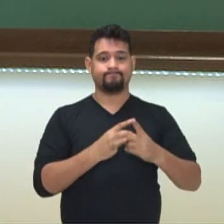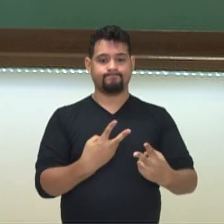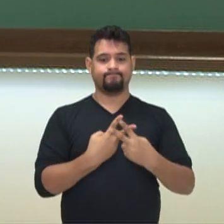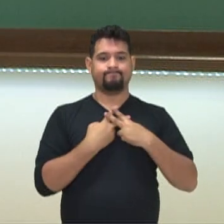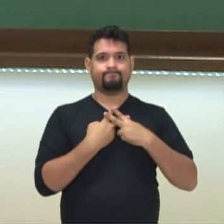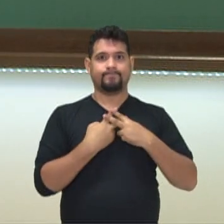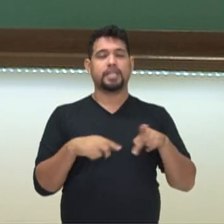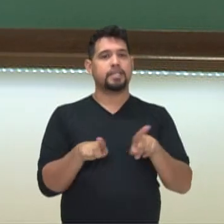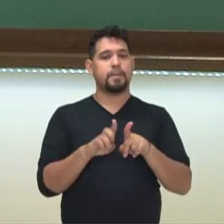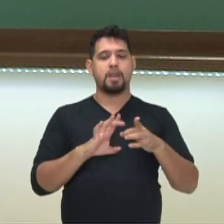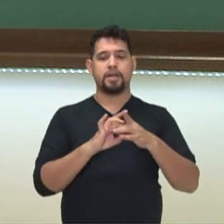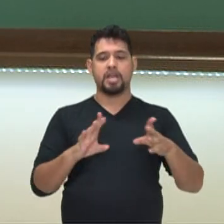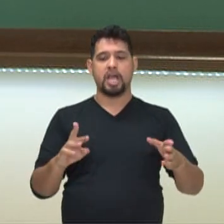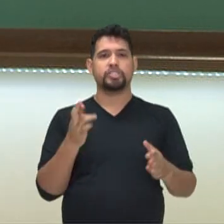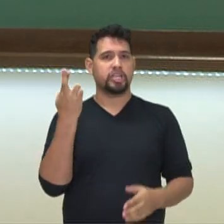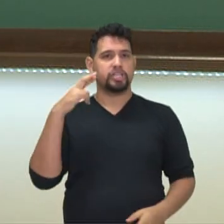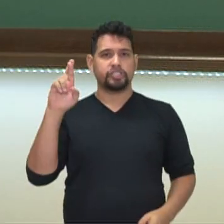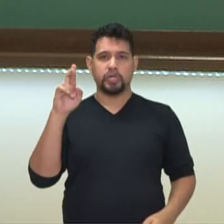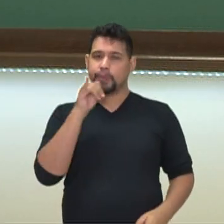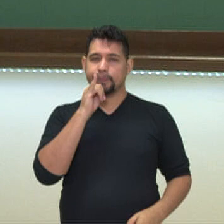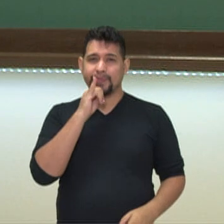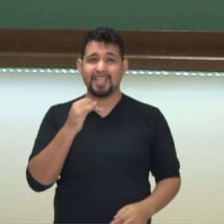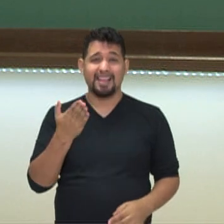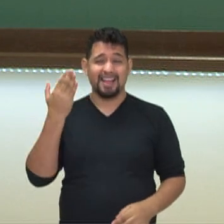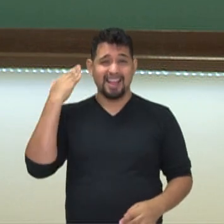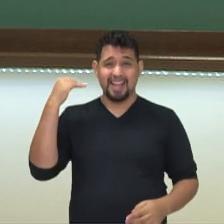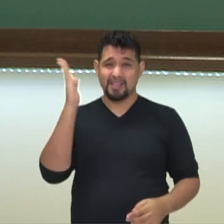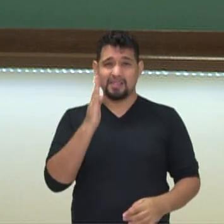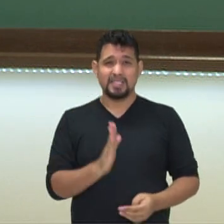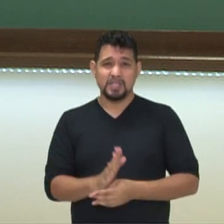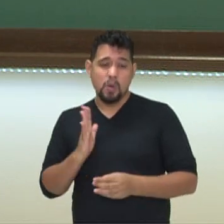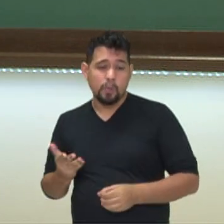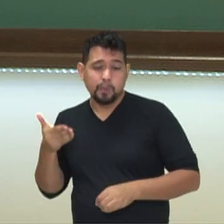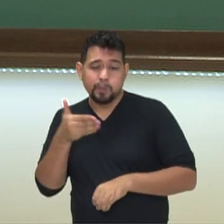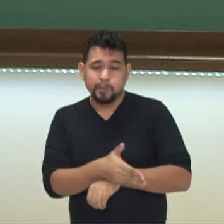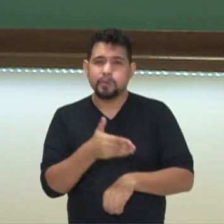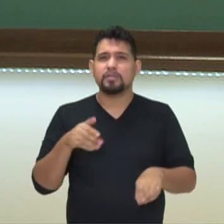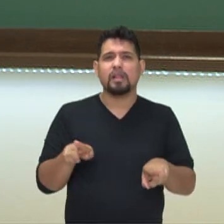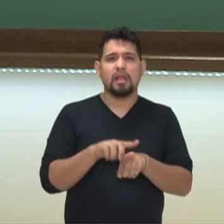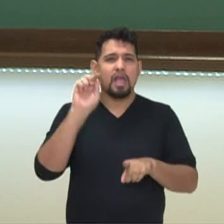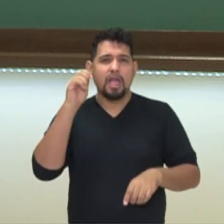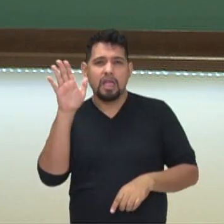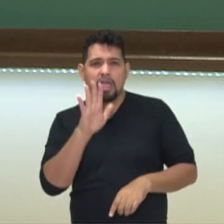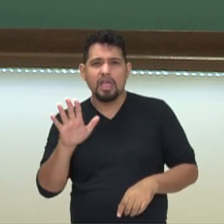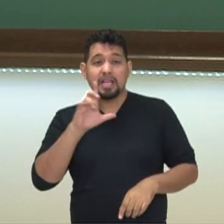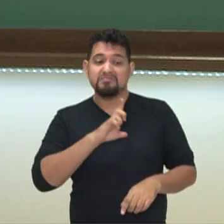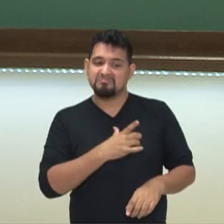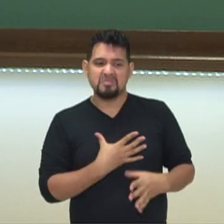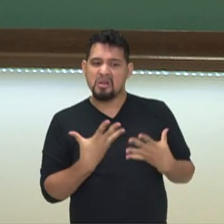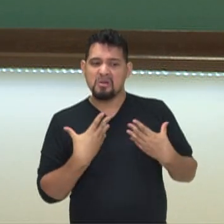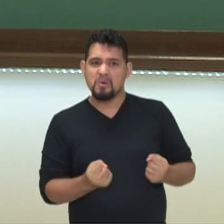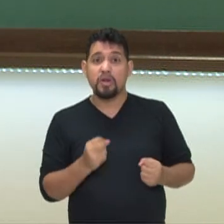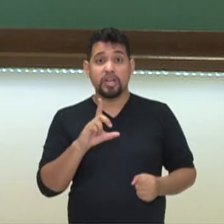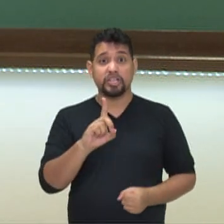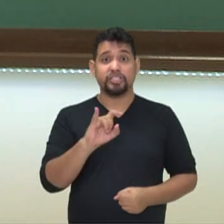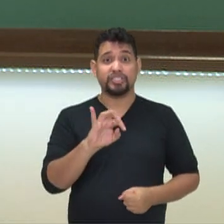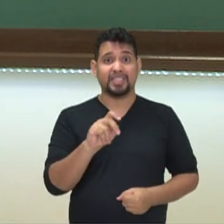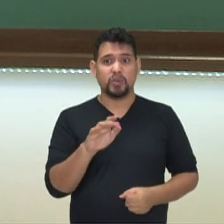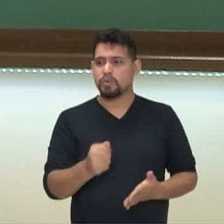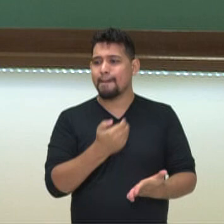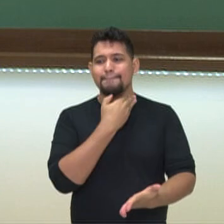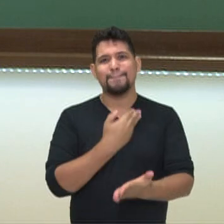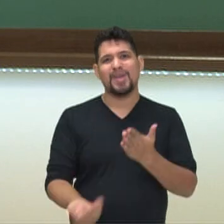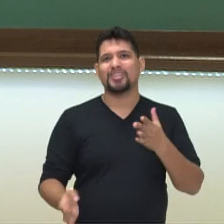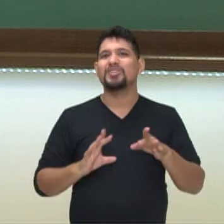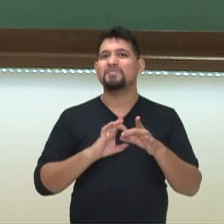liberdade religiosa. No Brasil eram invadidos os terreiros, templos das outras religiões. Quem não concorda com a ditadura acaba perdendo